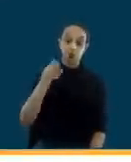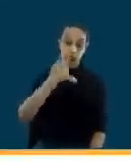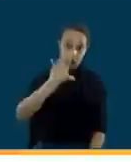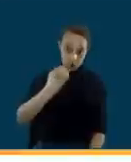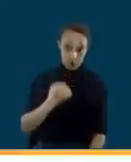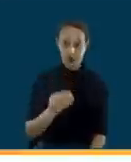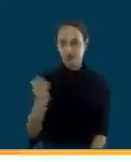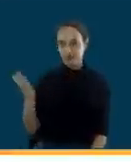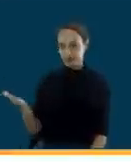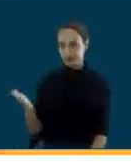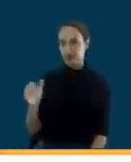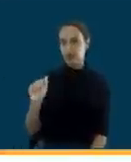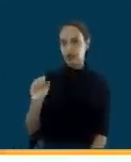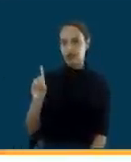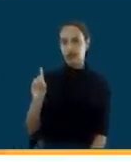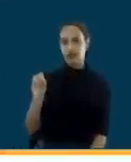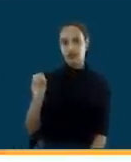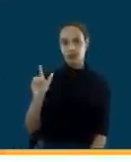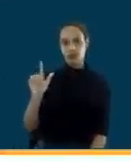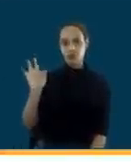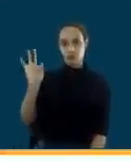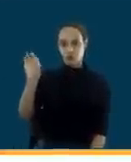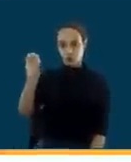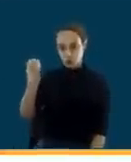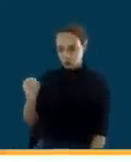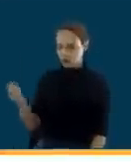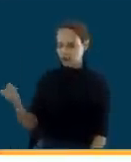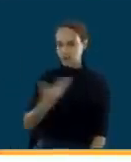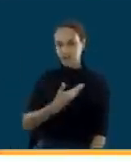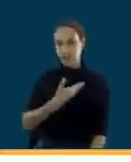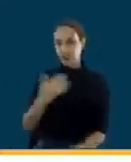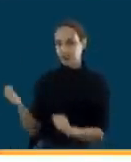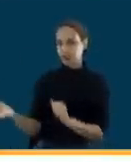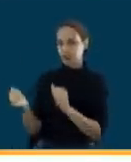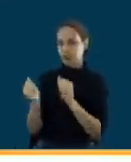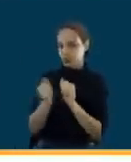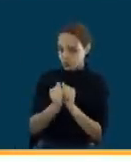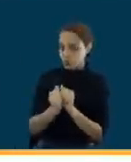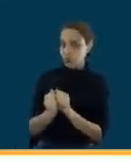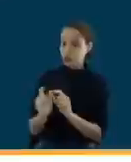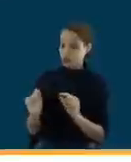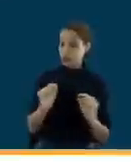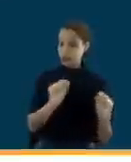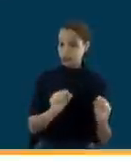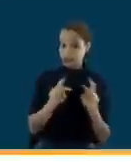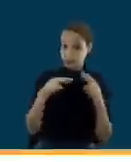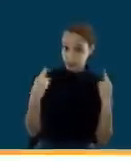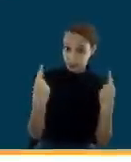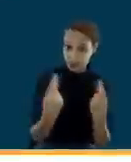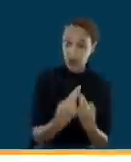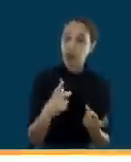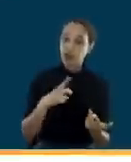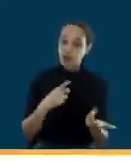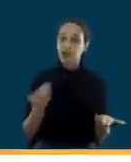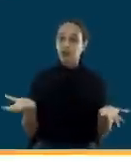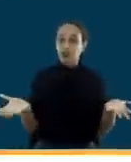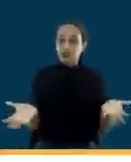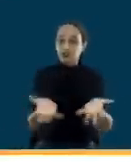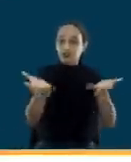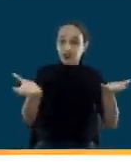estado comigo nessas reuniões. A capital tem muito a contribuir com os municípios